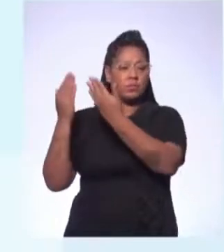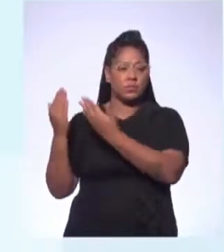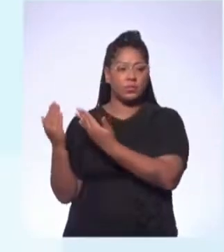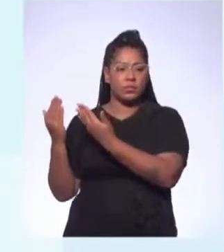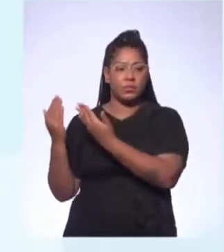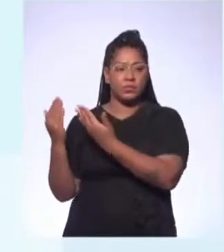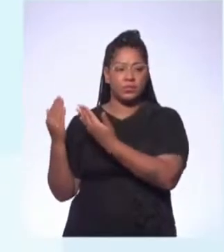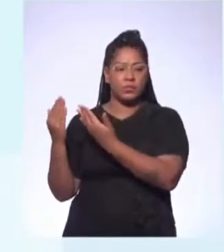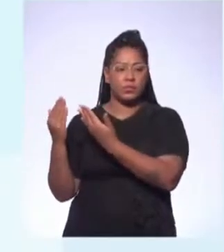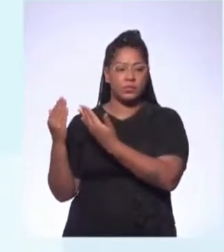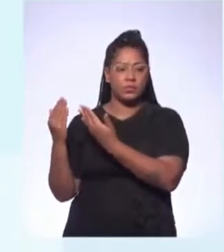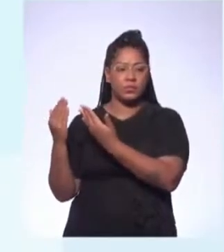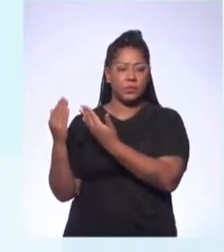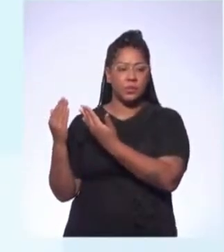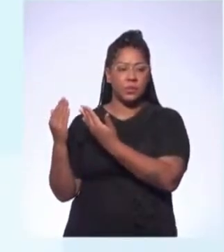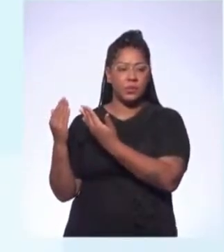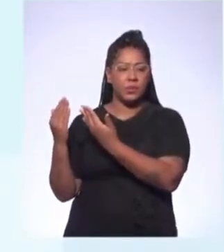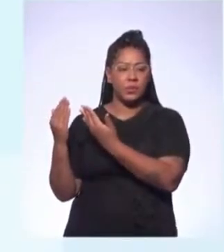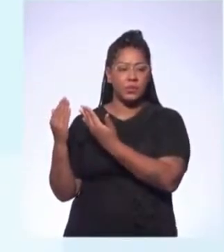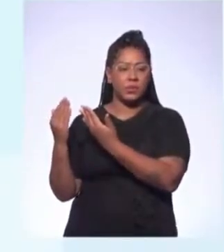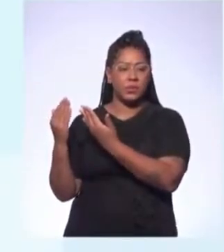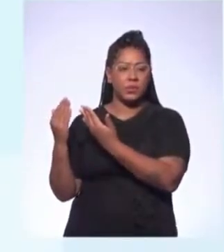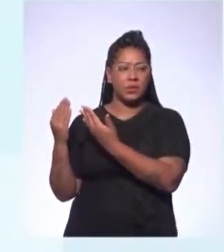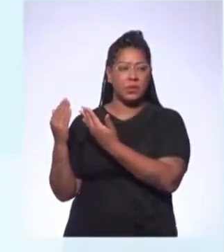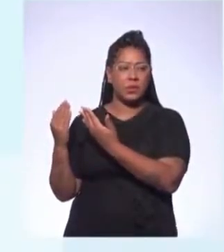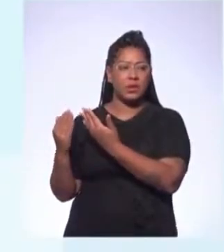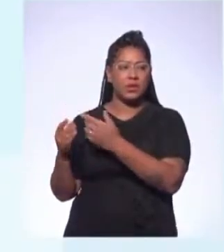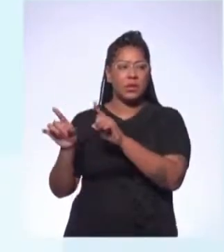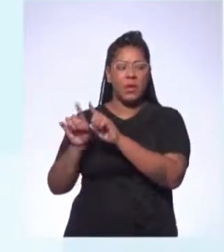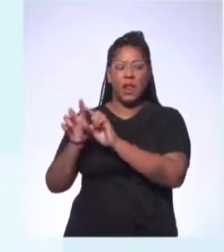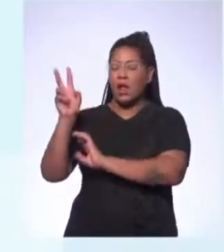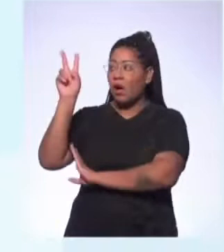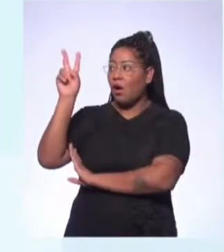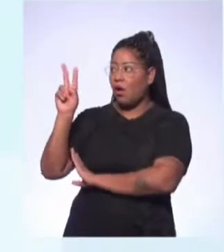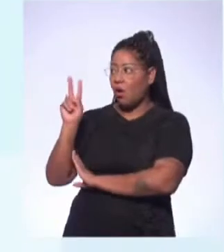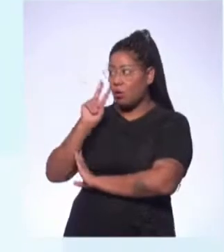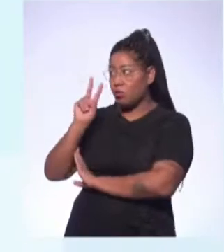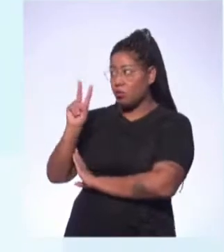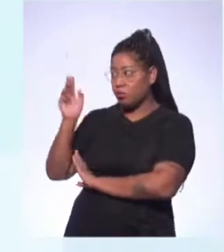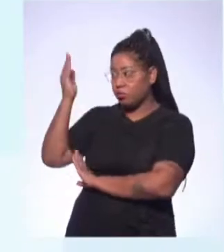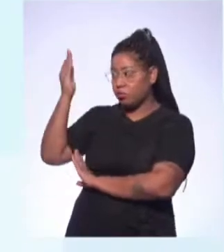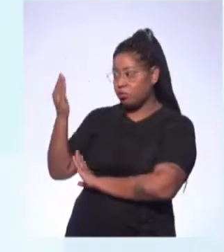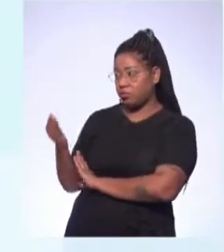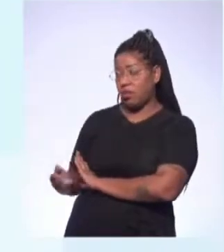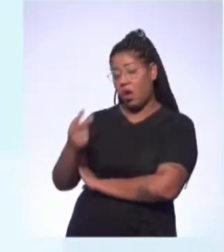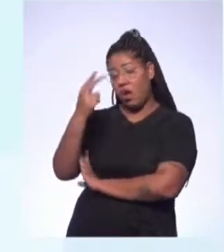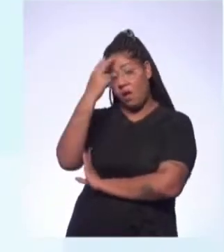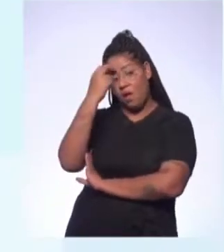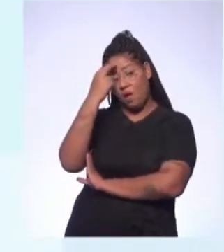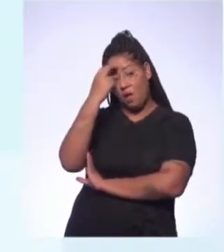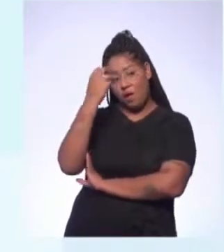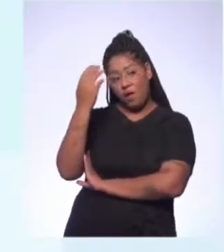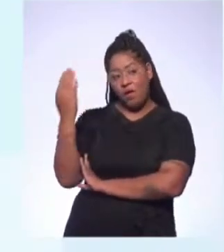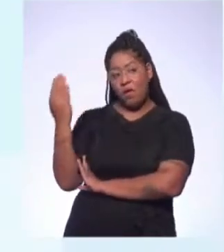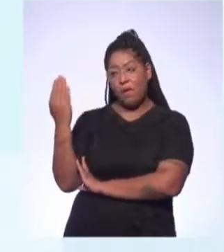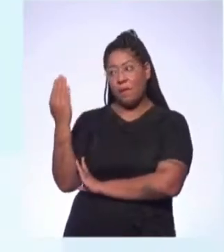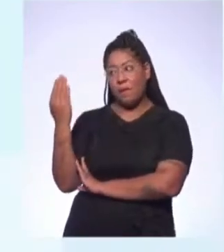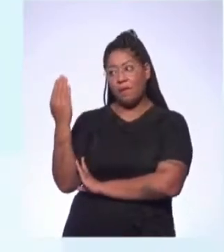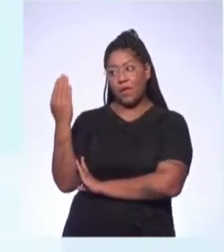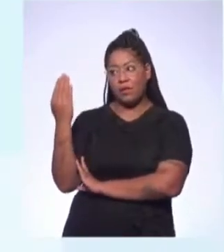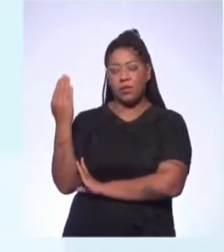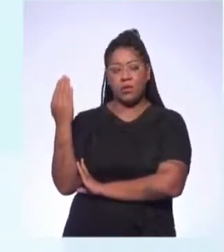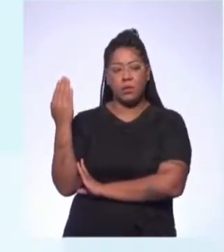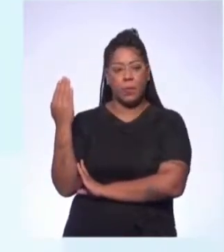gás carbônico. O monóxido de carbono, se você observar a fórmula, ela é parecida com o